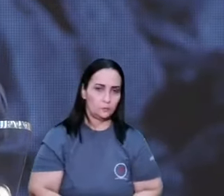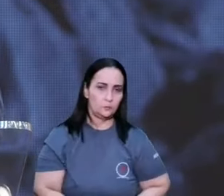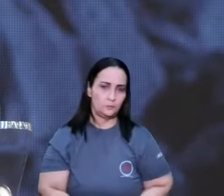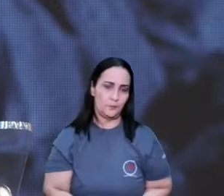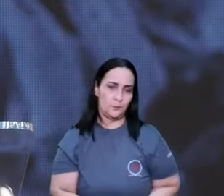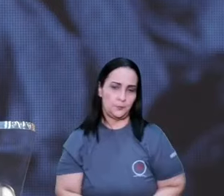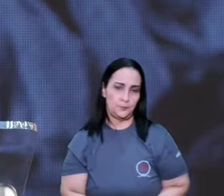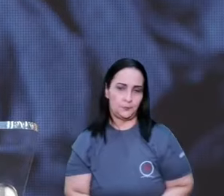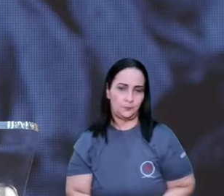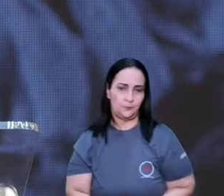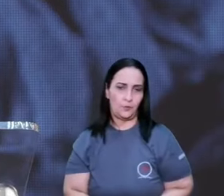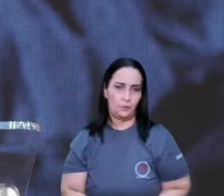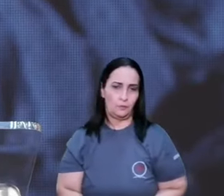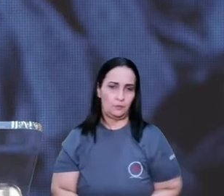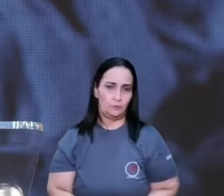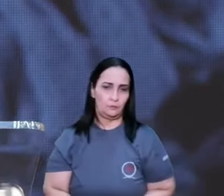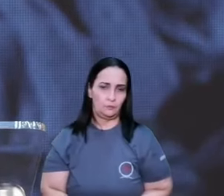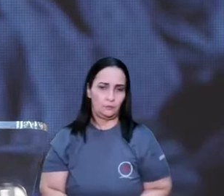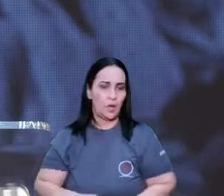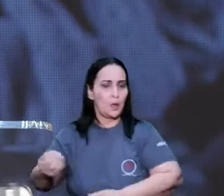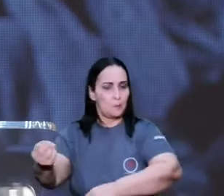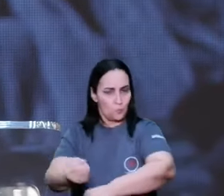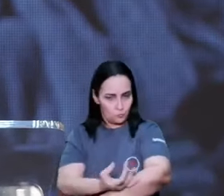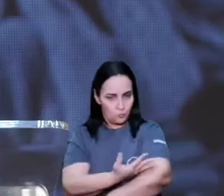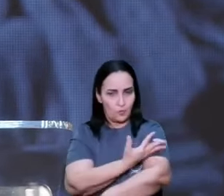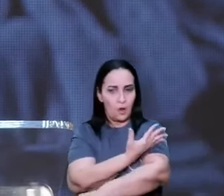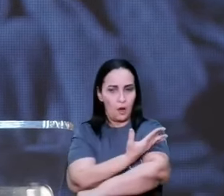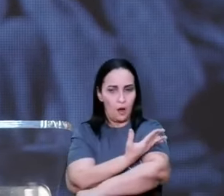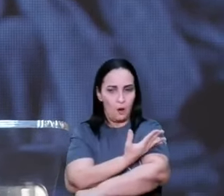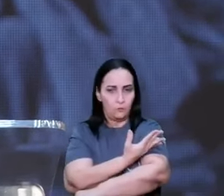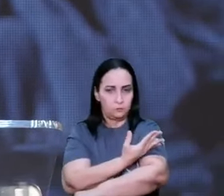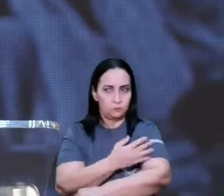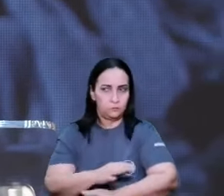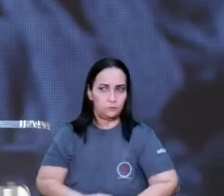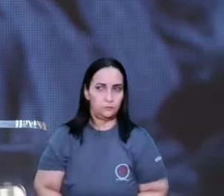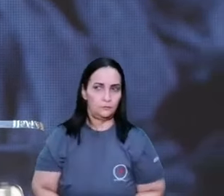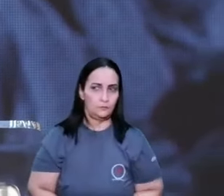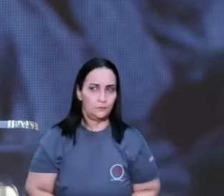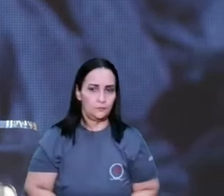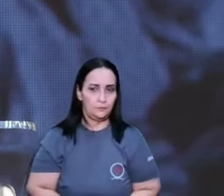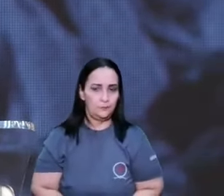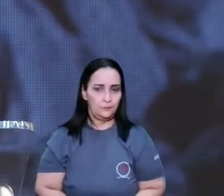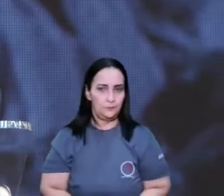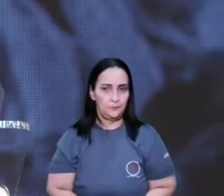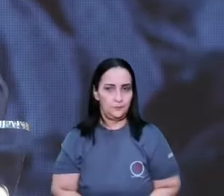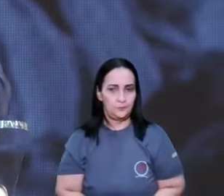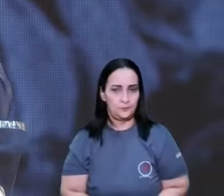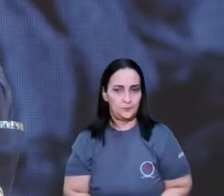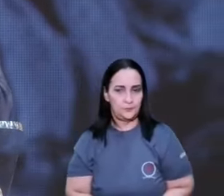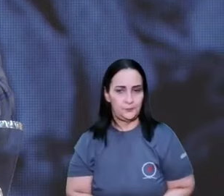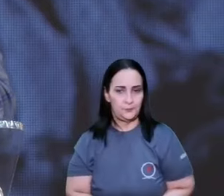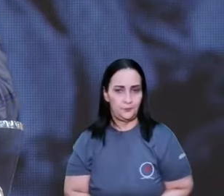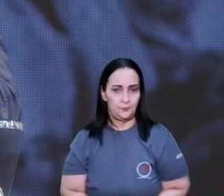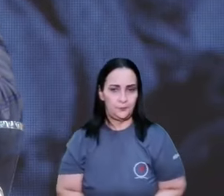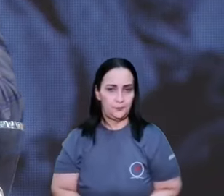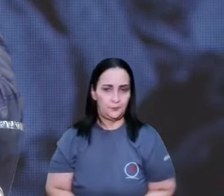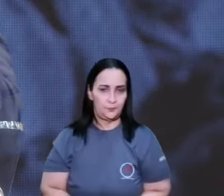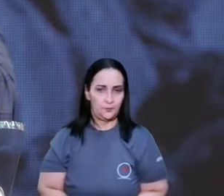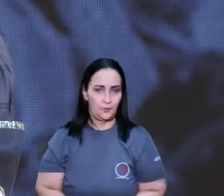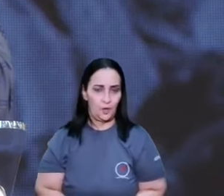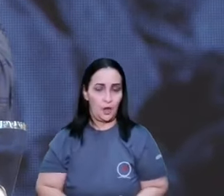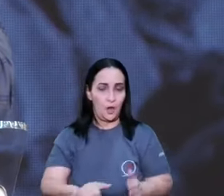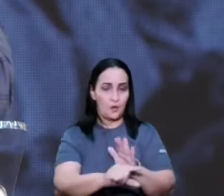humanidade do seu homem emocional é aflorado e ele chega no Versículo